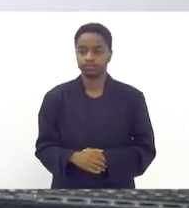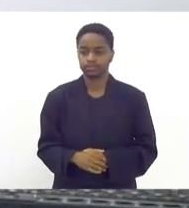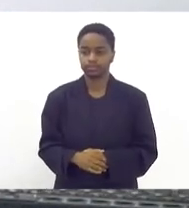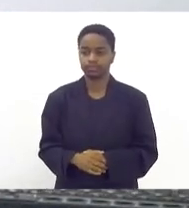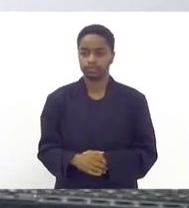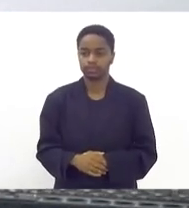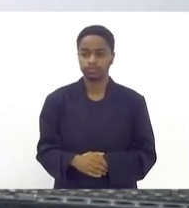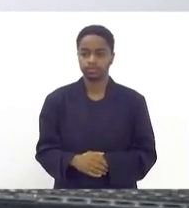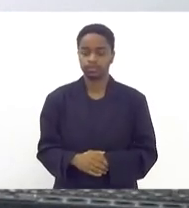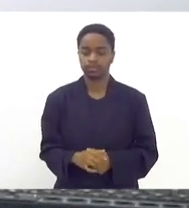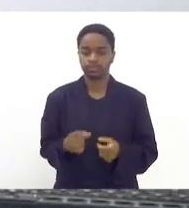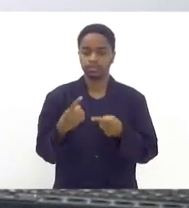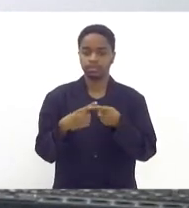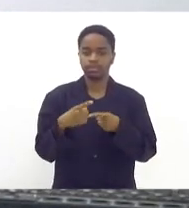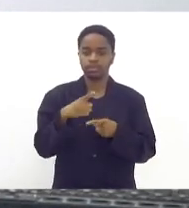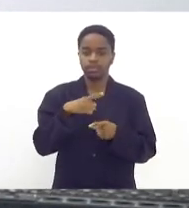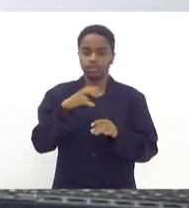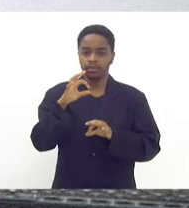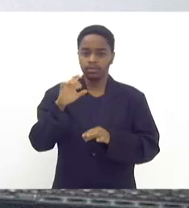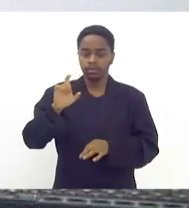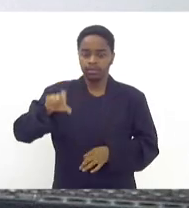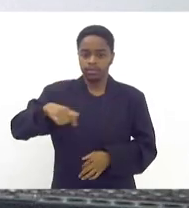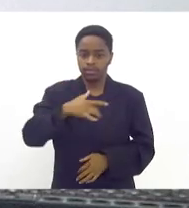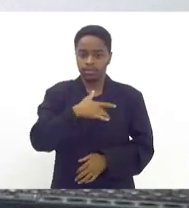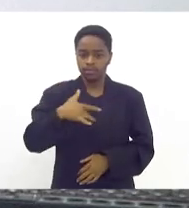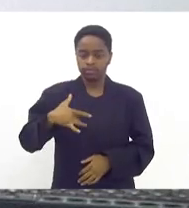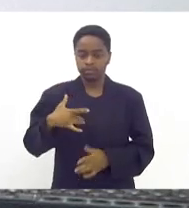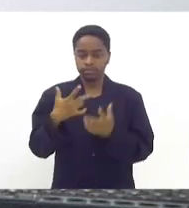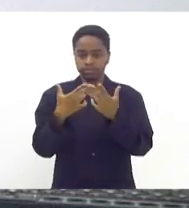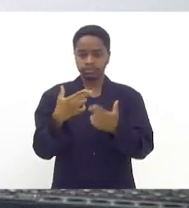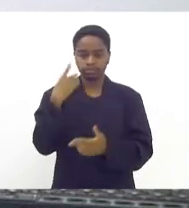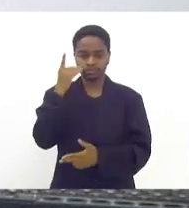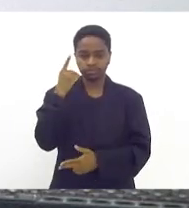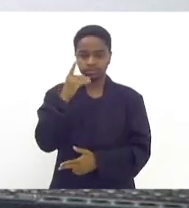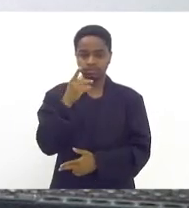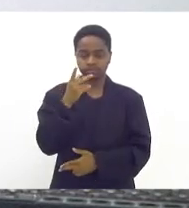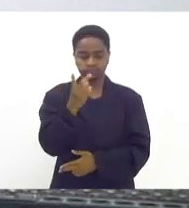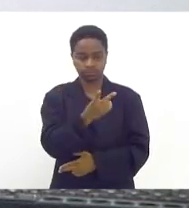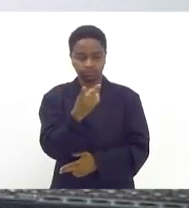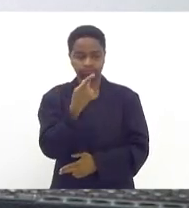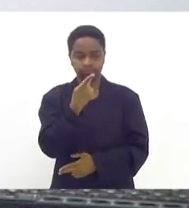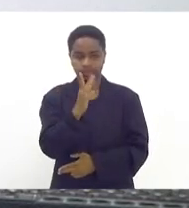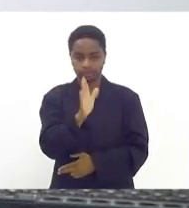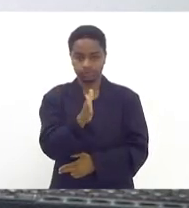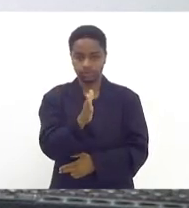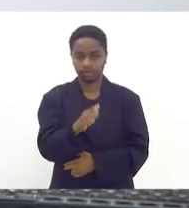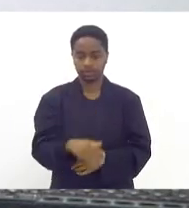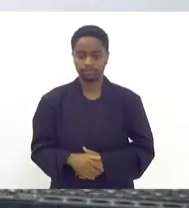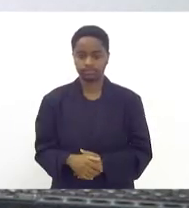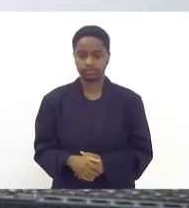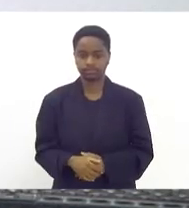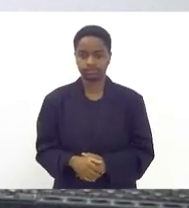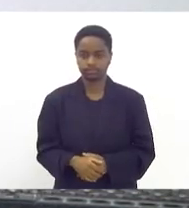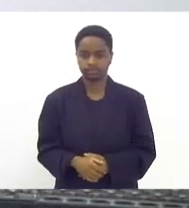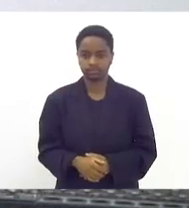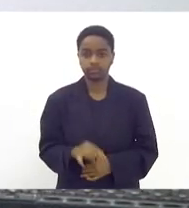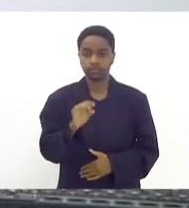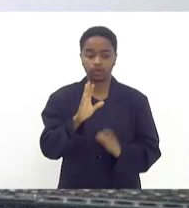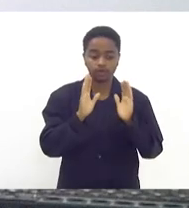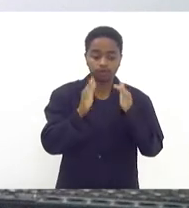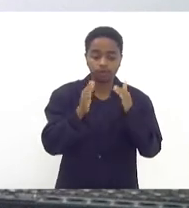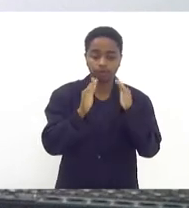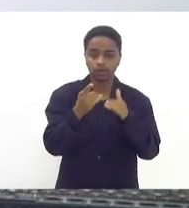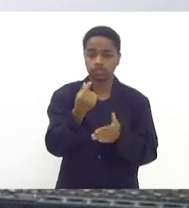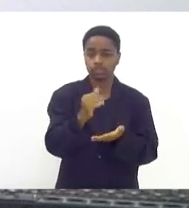tem planos que como Deputado Fred Deputado Muniz já falaram eh tão pensando Só no lucro